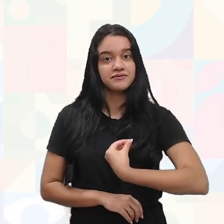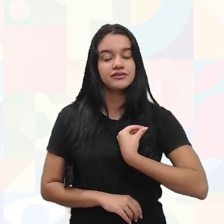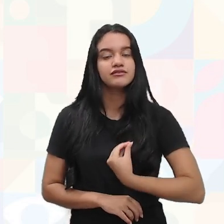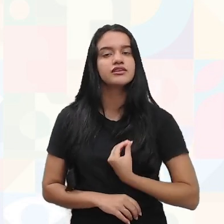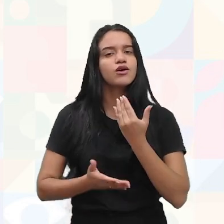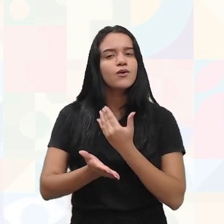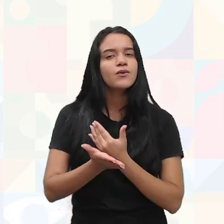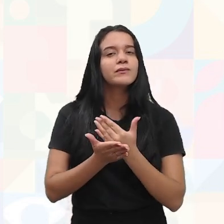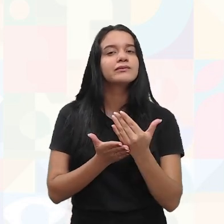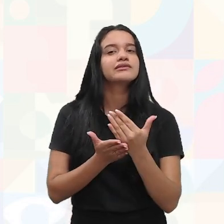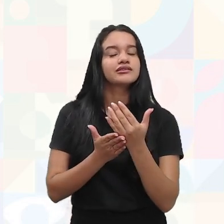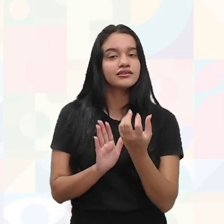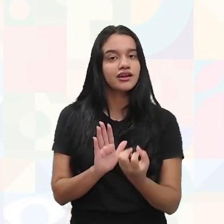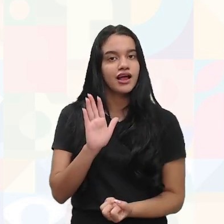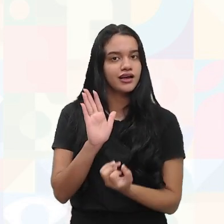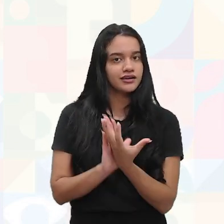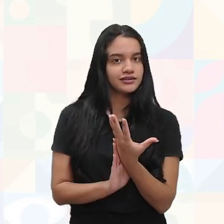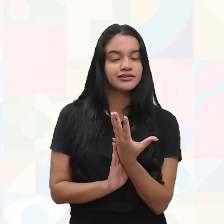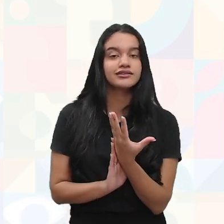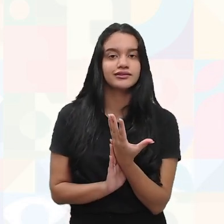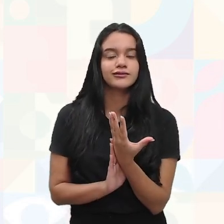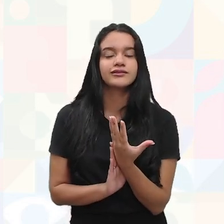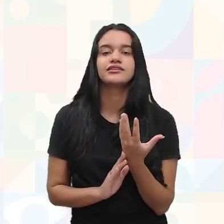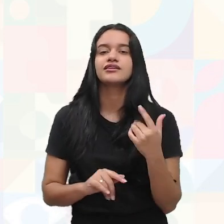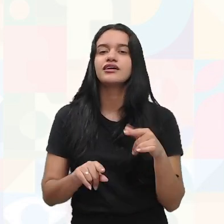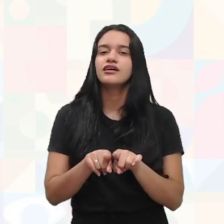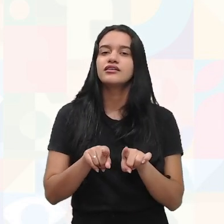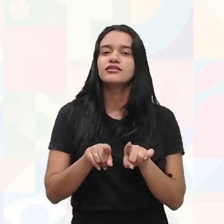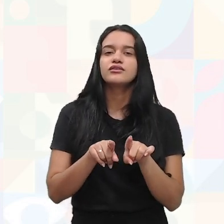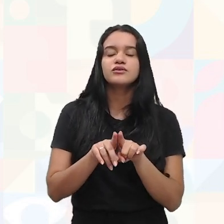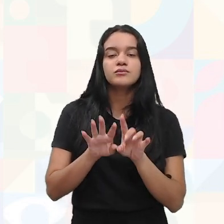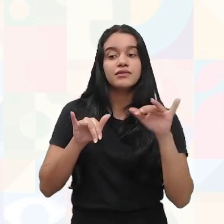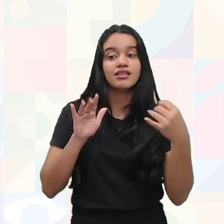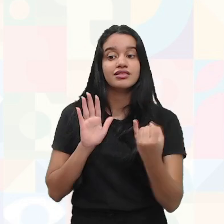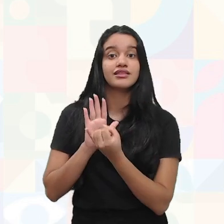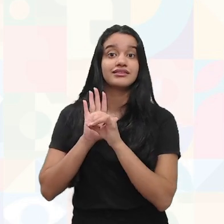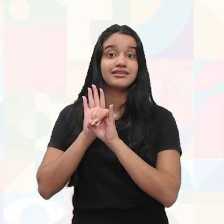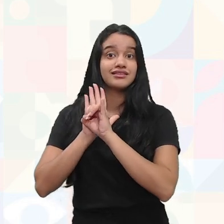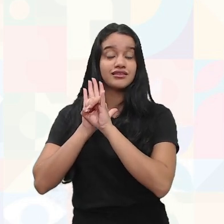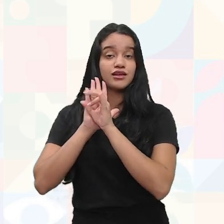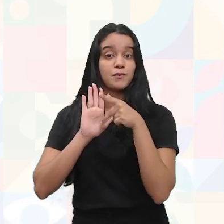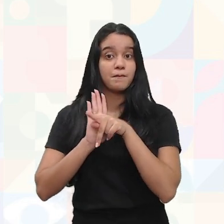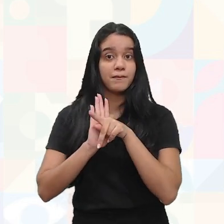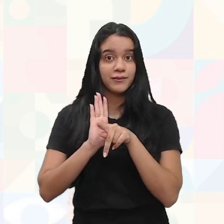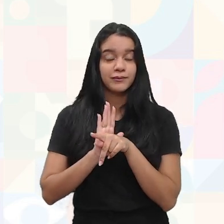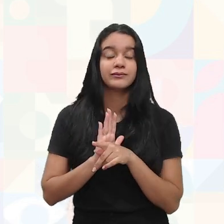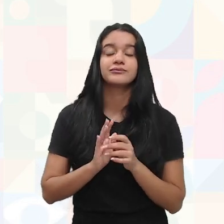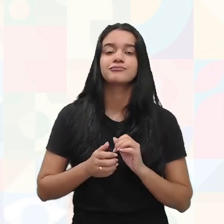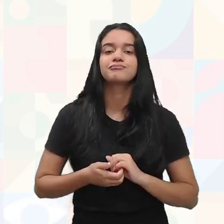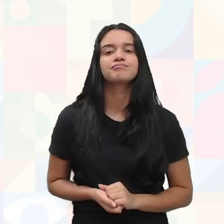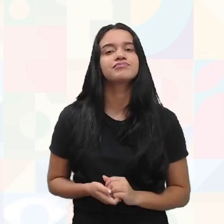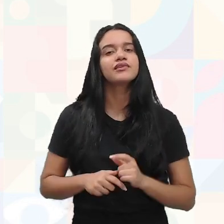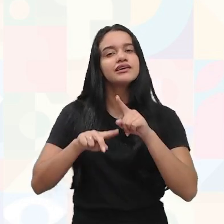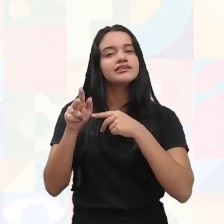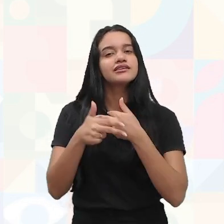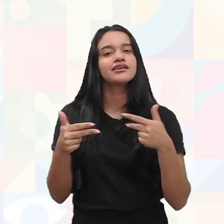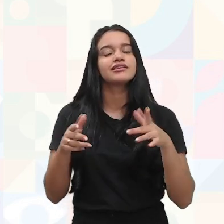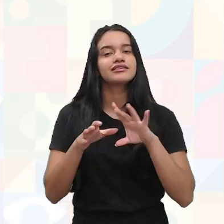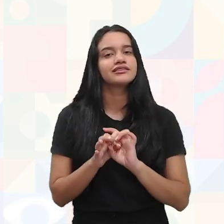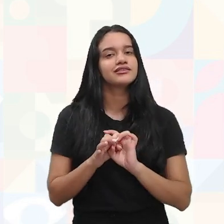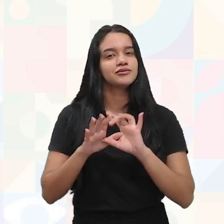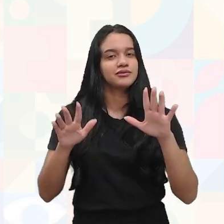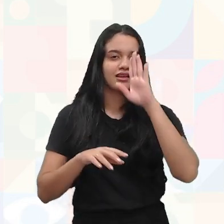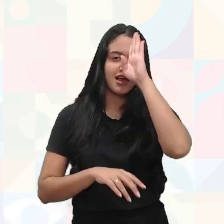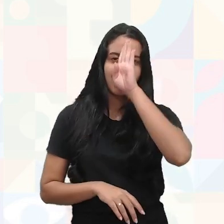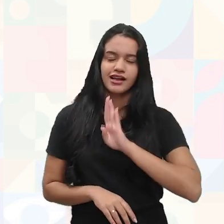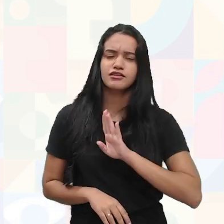começando a criar o seu feeling para criar aquela identidade visual para o seu cliente. Esses recursos estão disponíveis